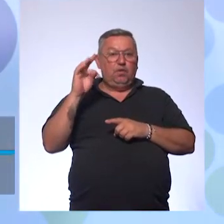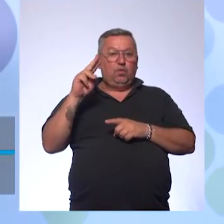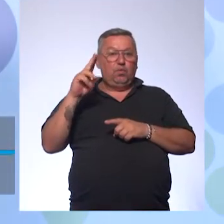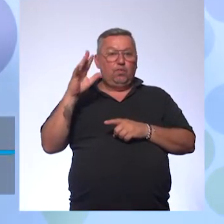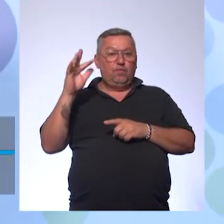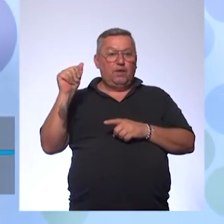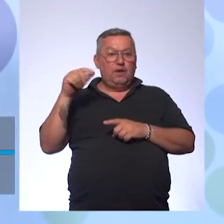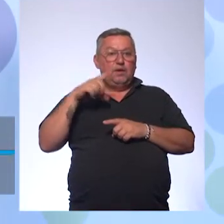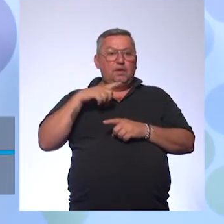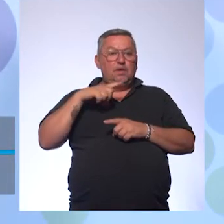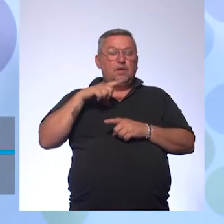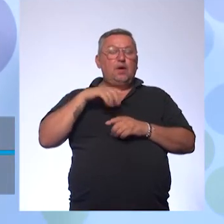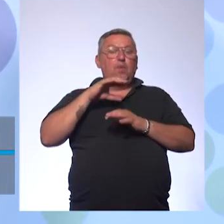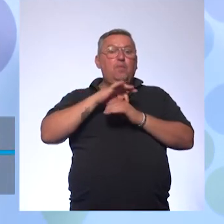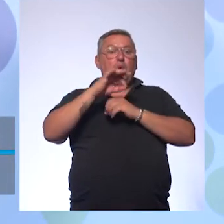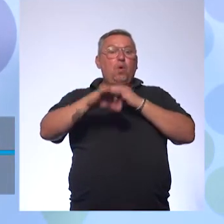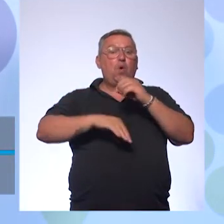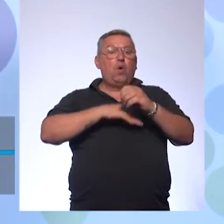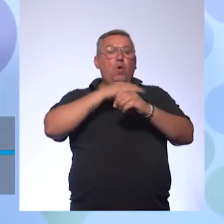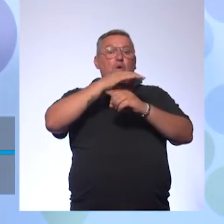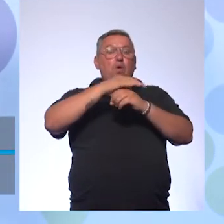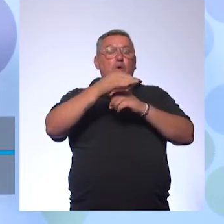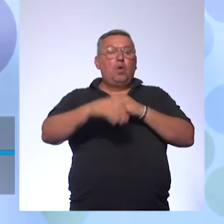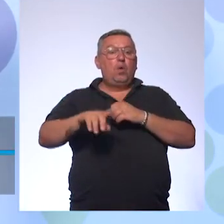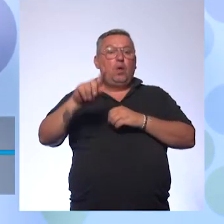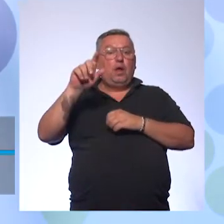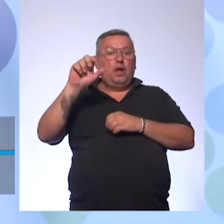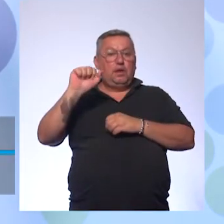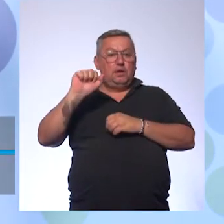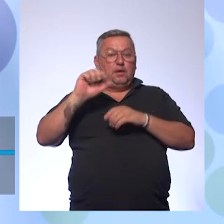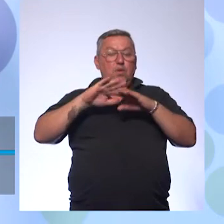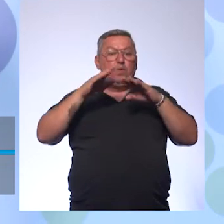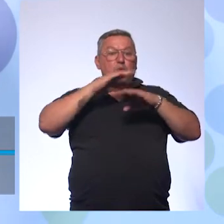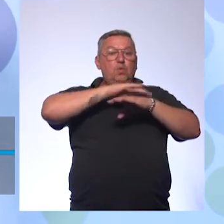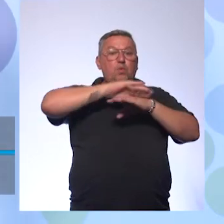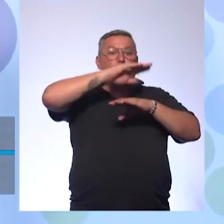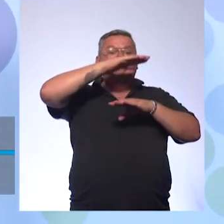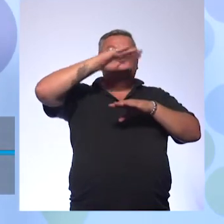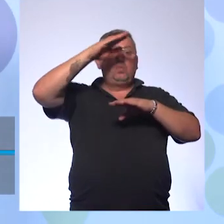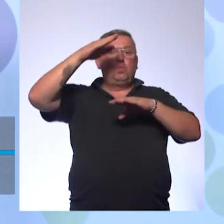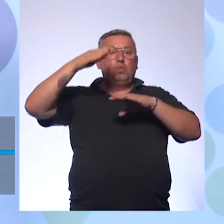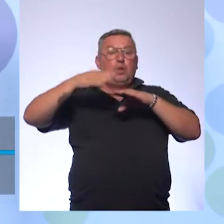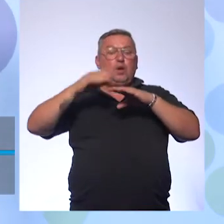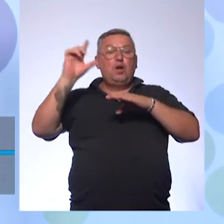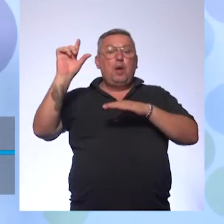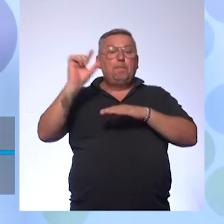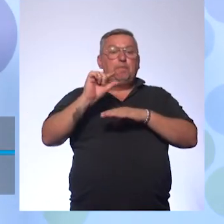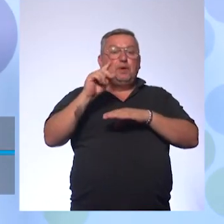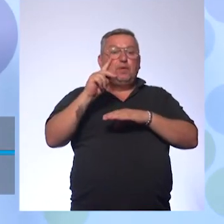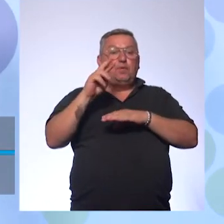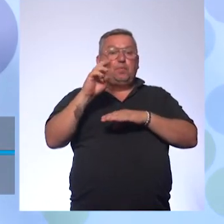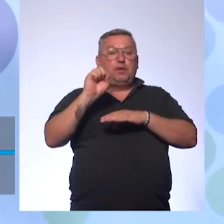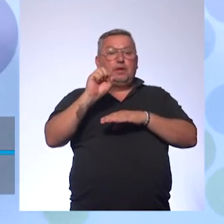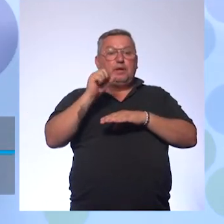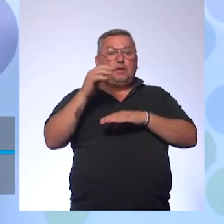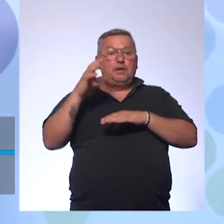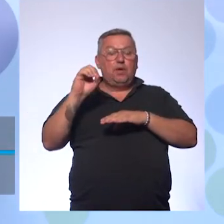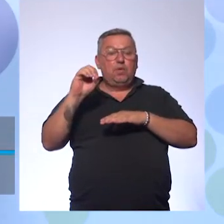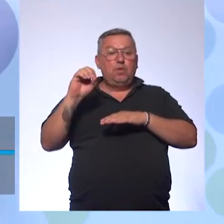com vento, com brisa marítima, por exemplo, né, dependendo se você está no litoral. Então, esses fatores vão